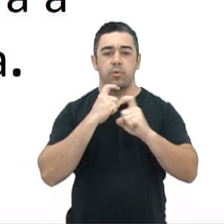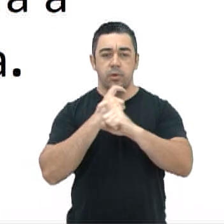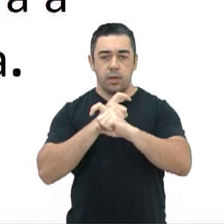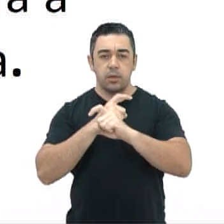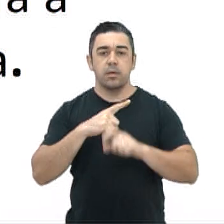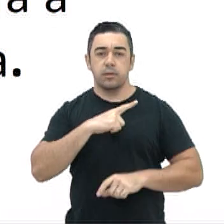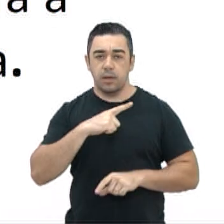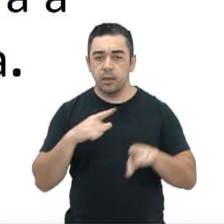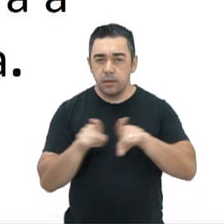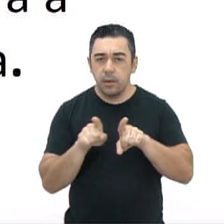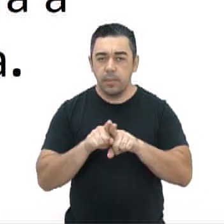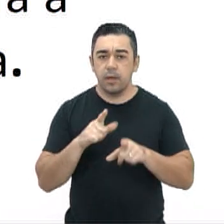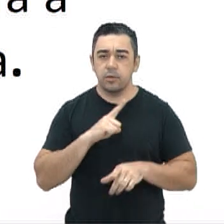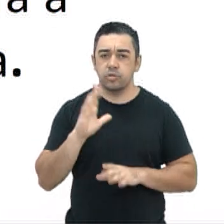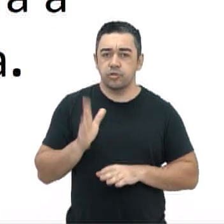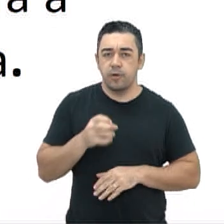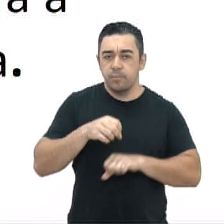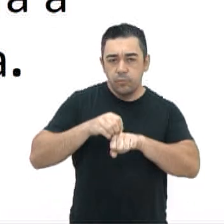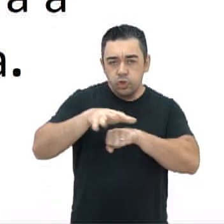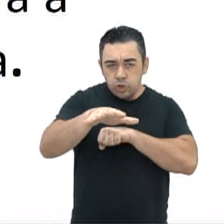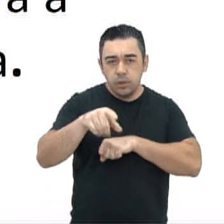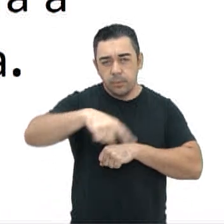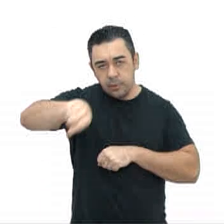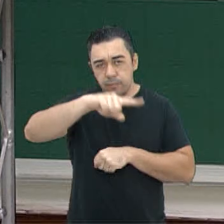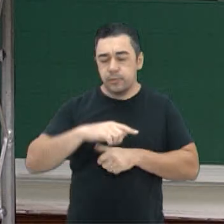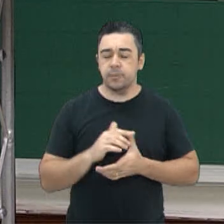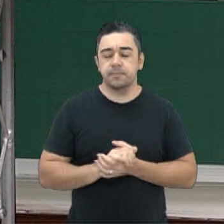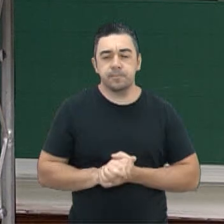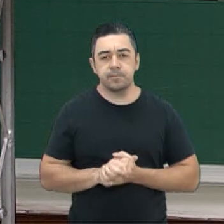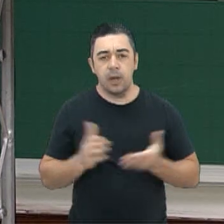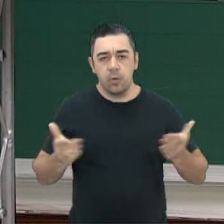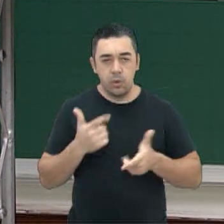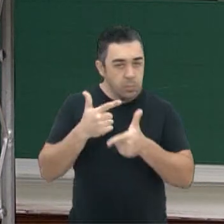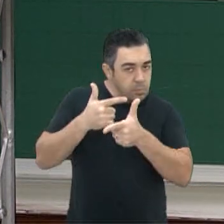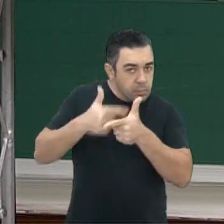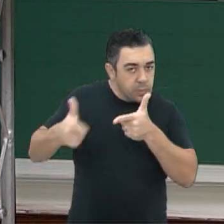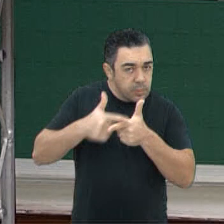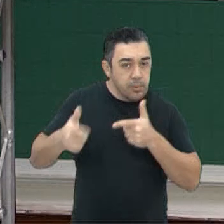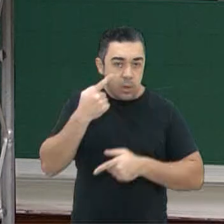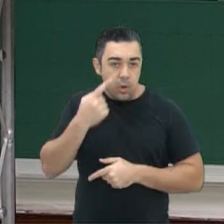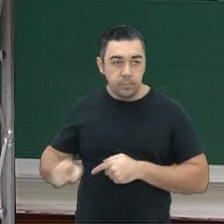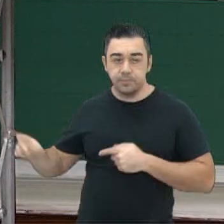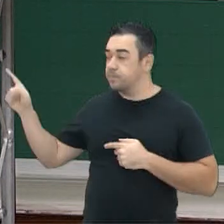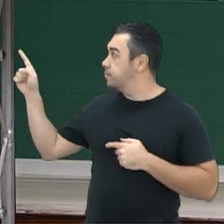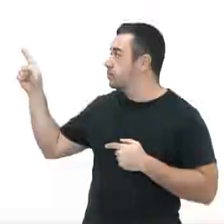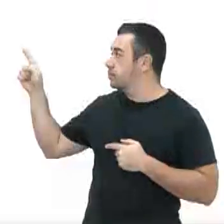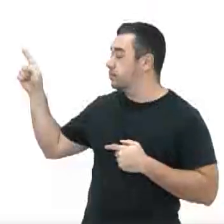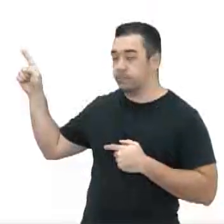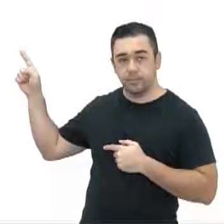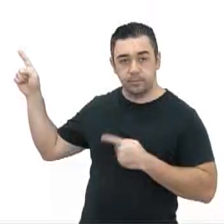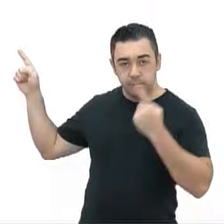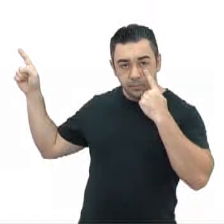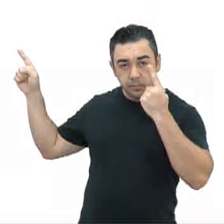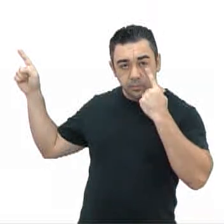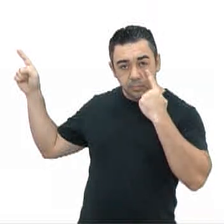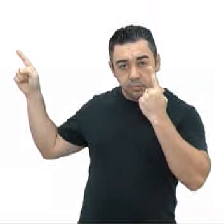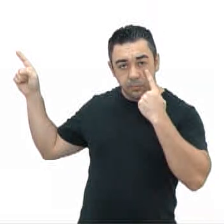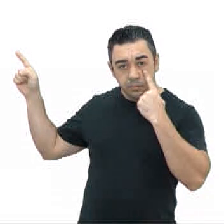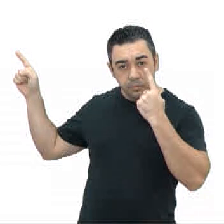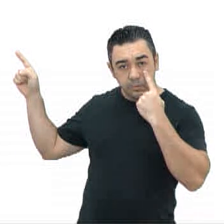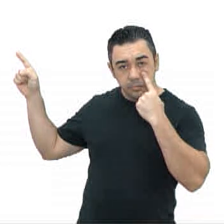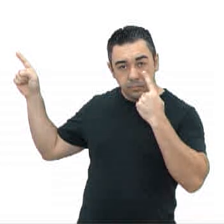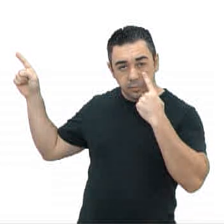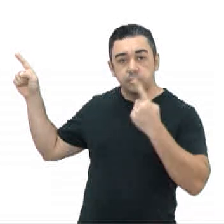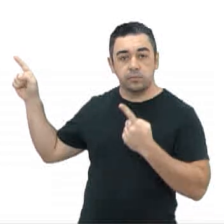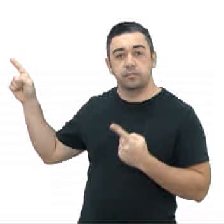chamado Arquitetura da Destruição. Vou trazer para vocês uma problemática aqui. Observe a imagem. O pessoal do estúdio dando aquele